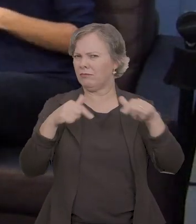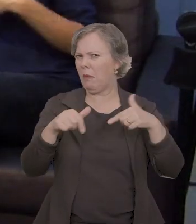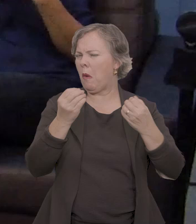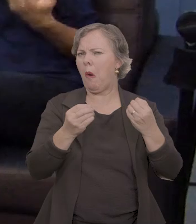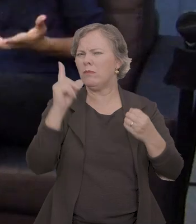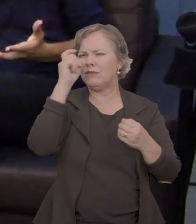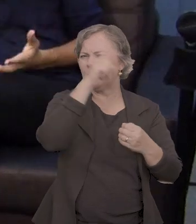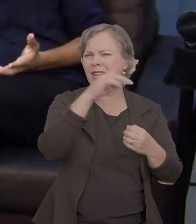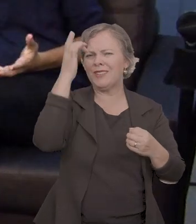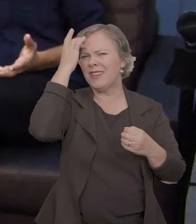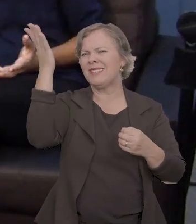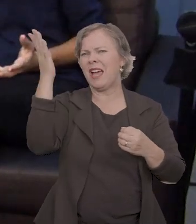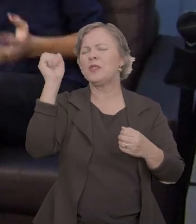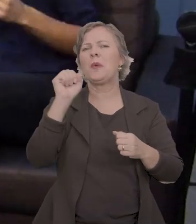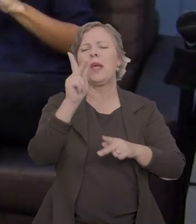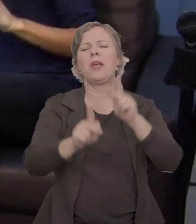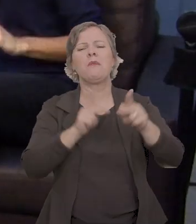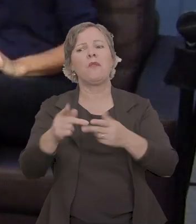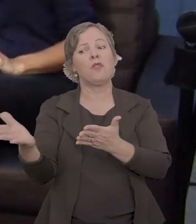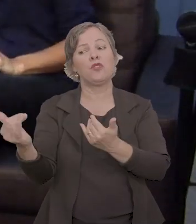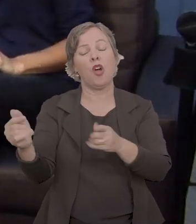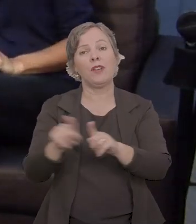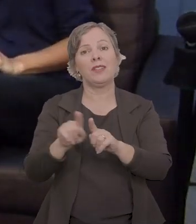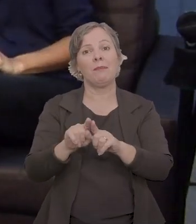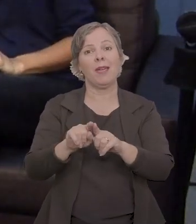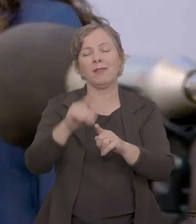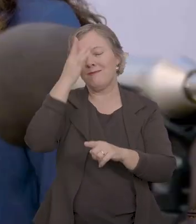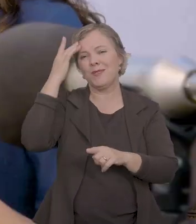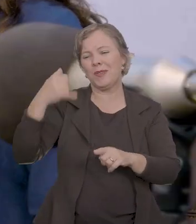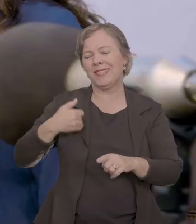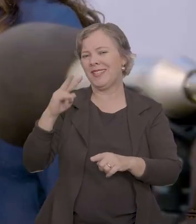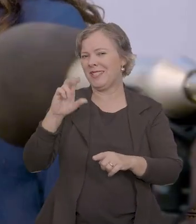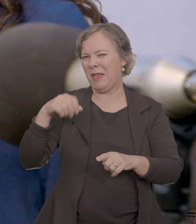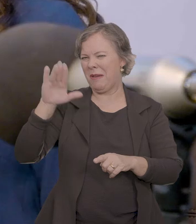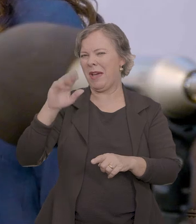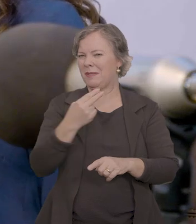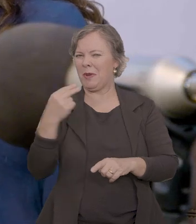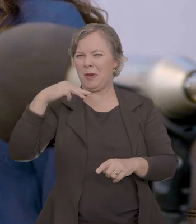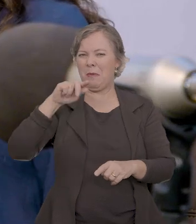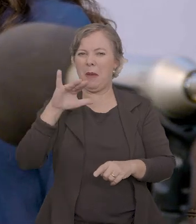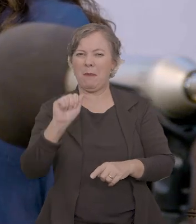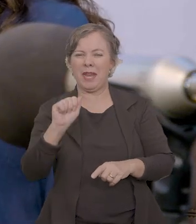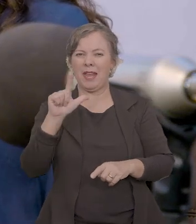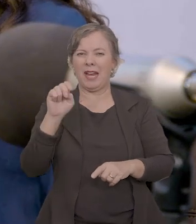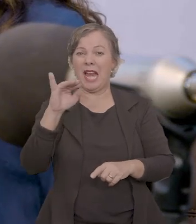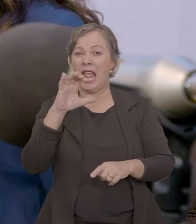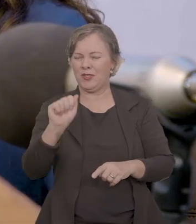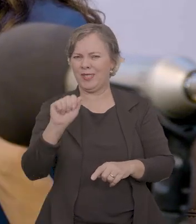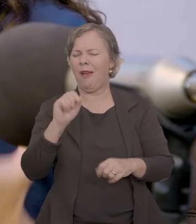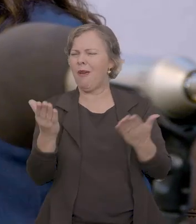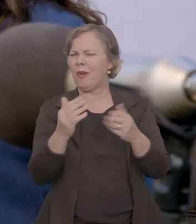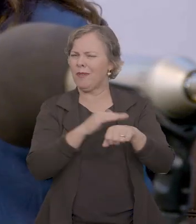dificuldades e facilidades do público mais jovem e do público com mais de 50 anos? Eu sou Maria Letícia e hoje a gente vai conversar sobre